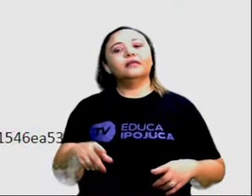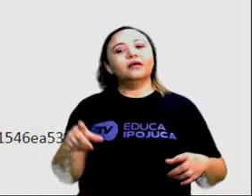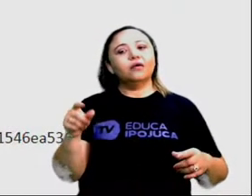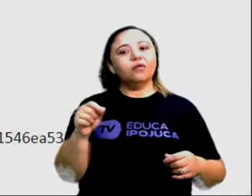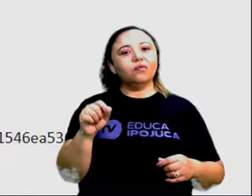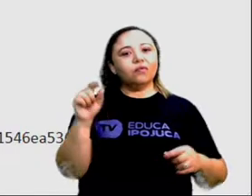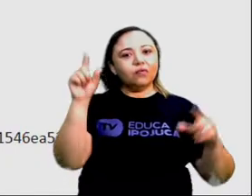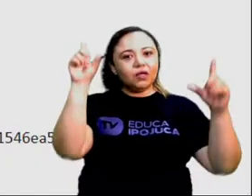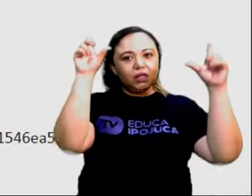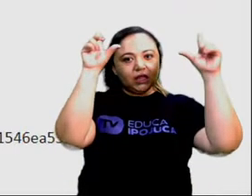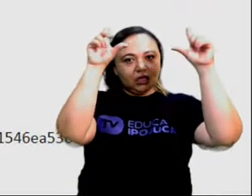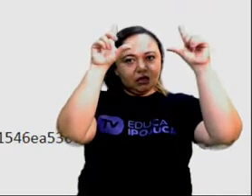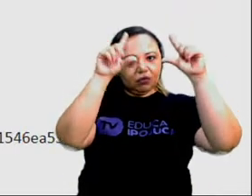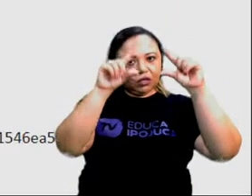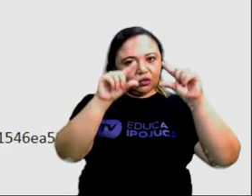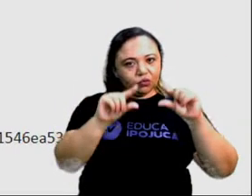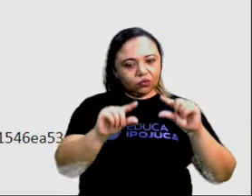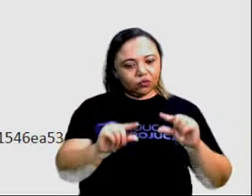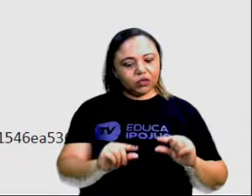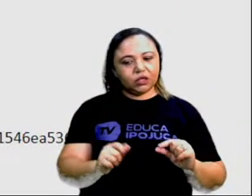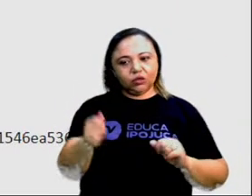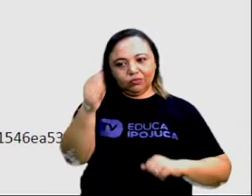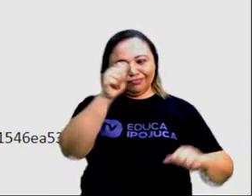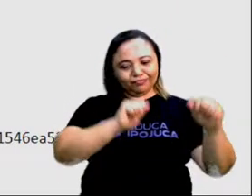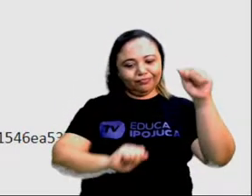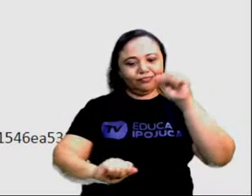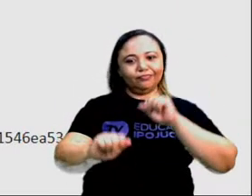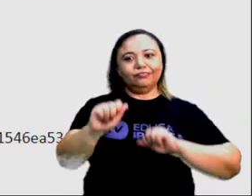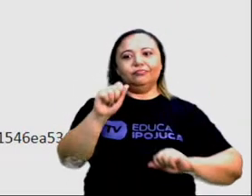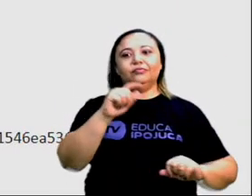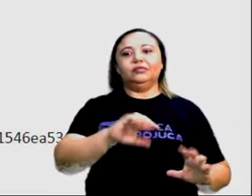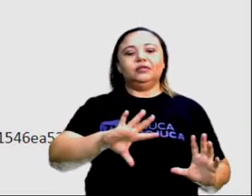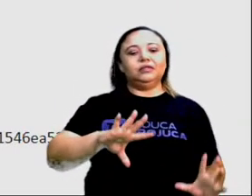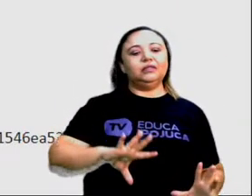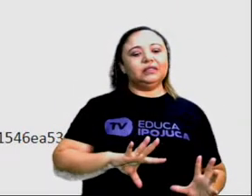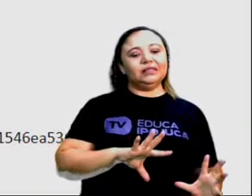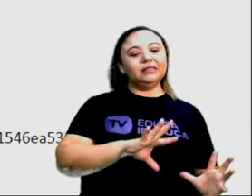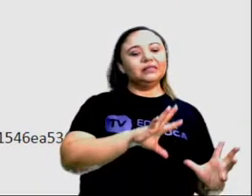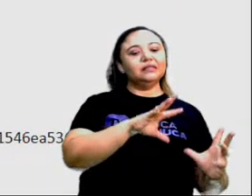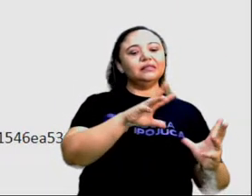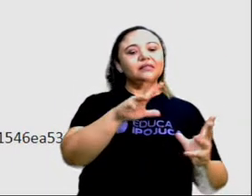os impactos do nosso consumo no planeta, já que cada